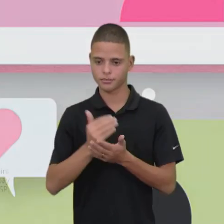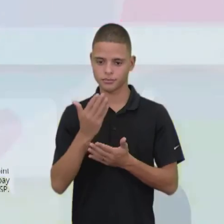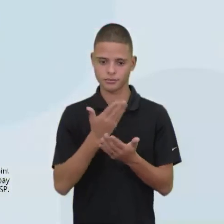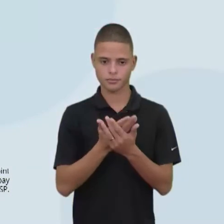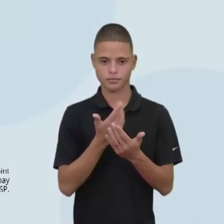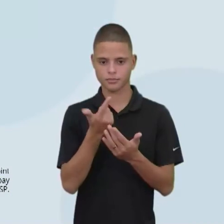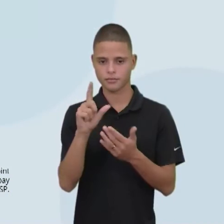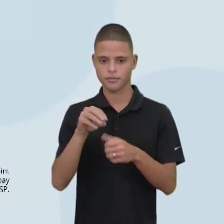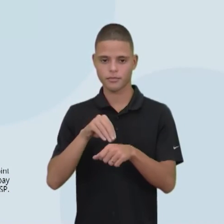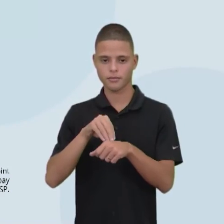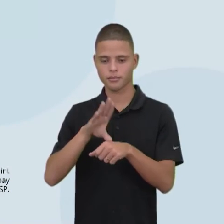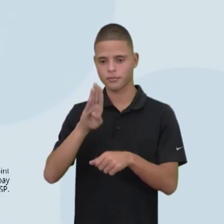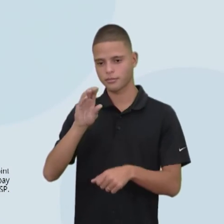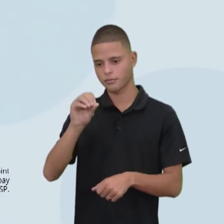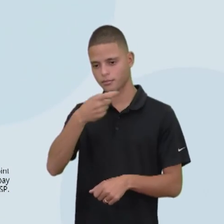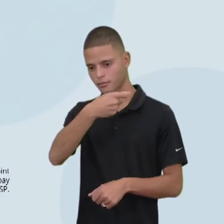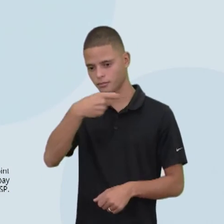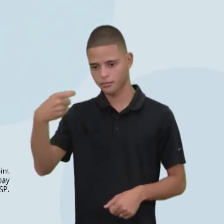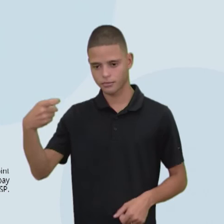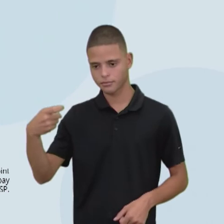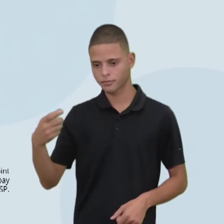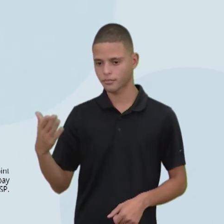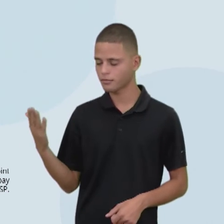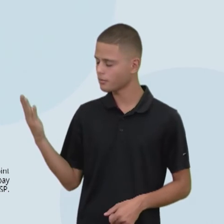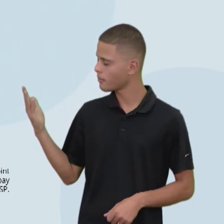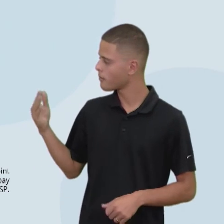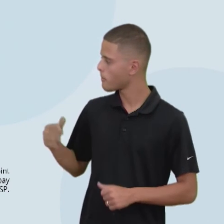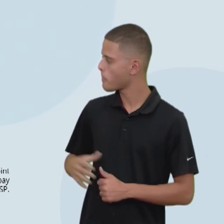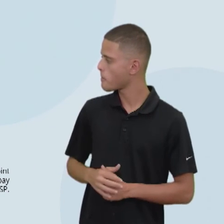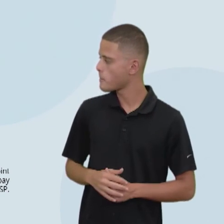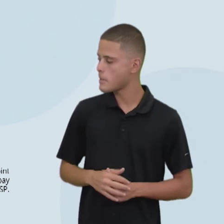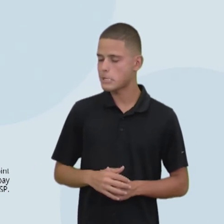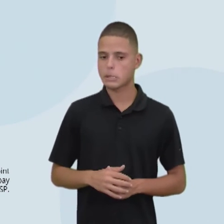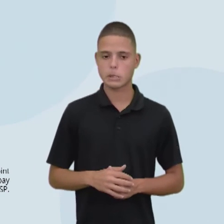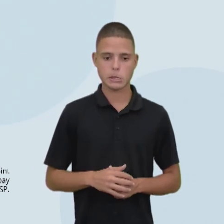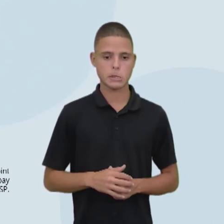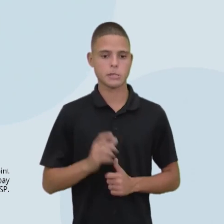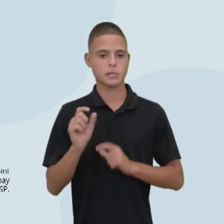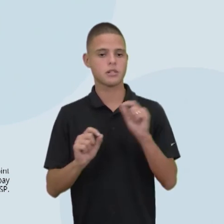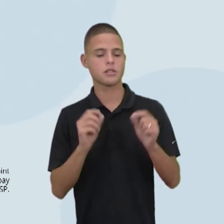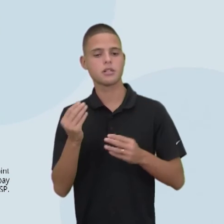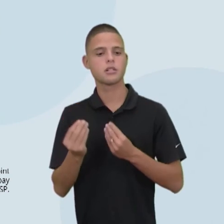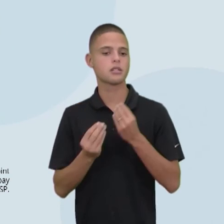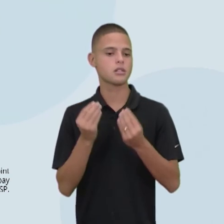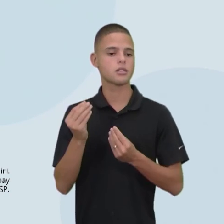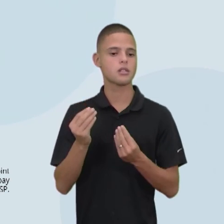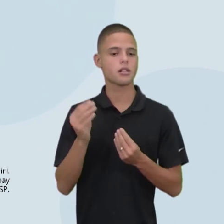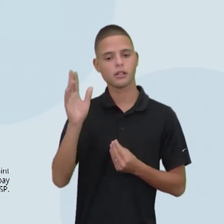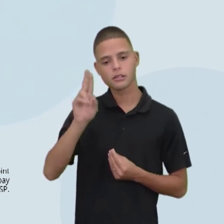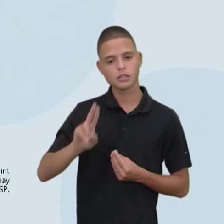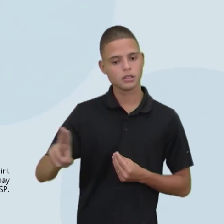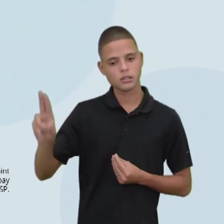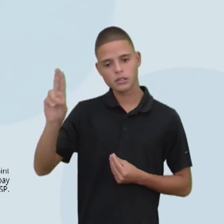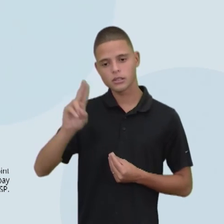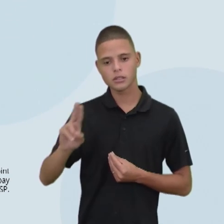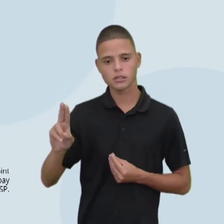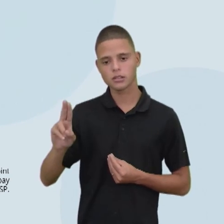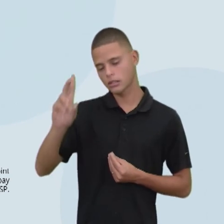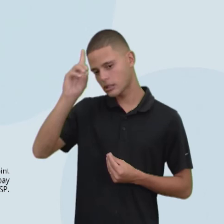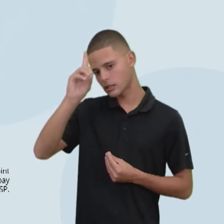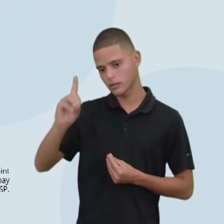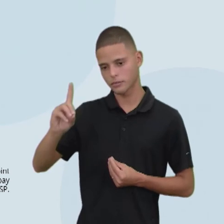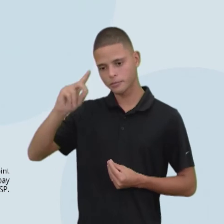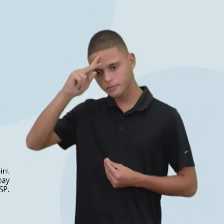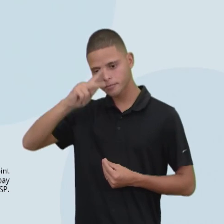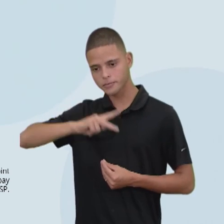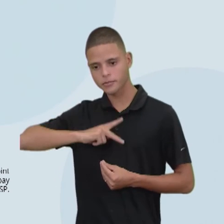uma dica aí para vocês de leitura, que é o direito de imagem, o que é, como funciona, entenda como usar. Falando um pouquinho sobre os direitos autorais,